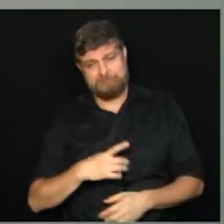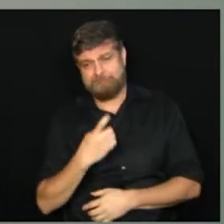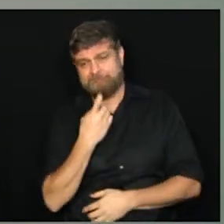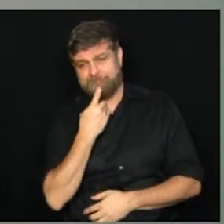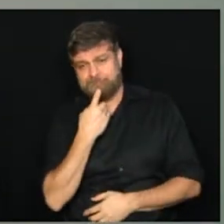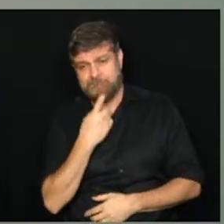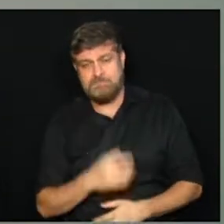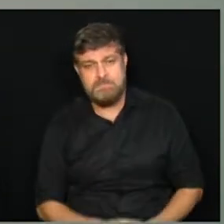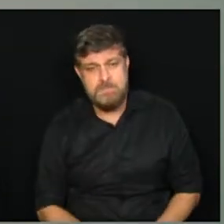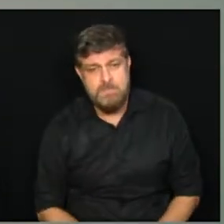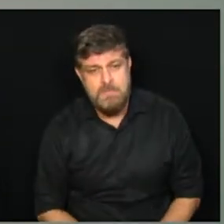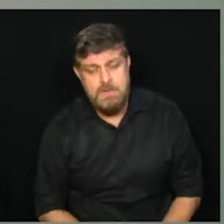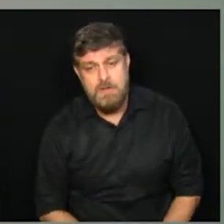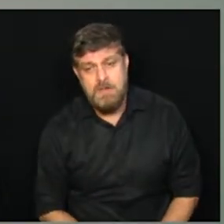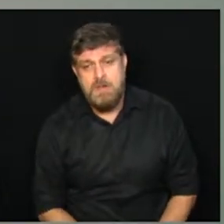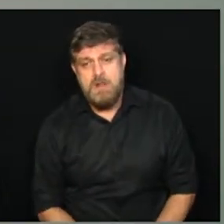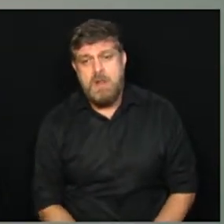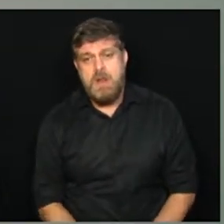Então,